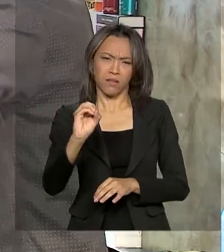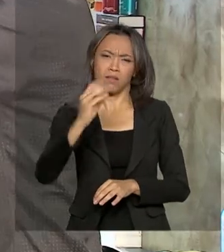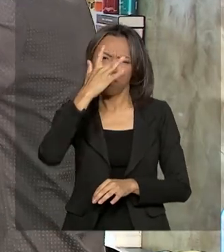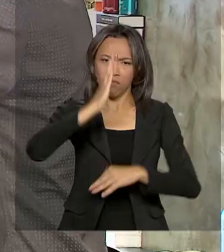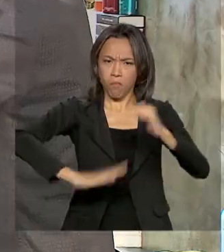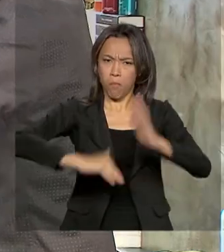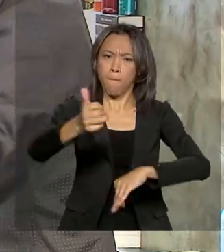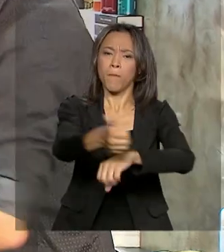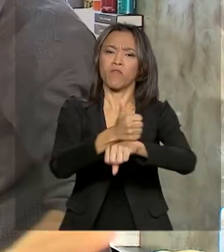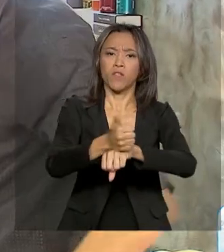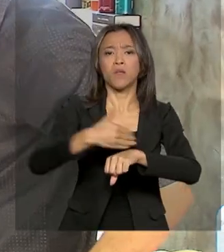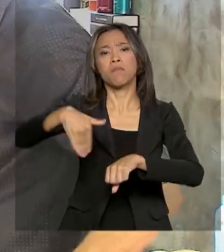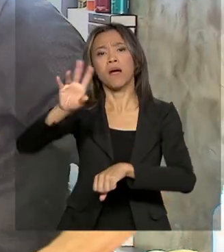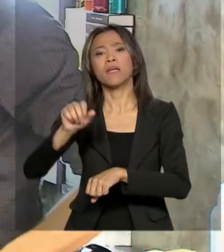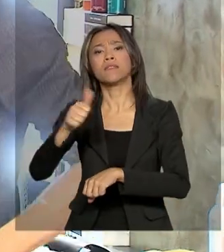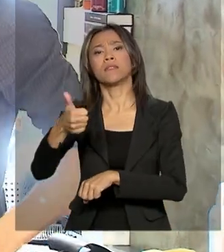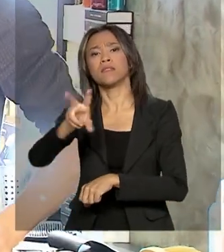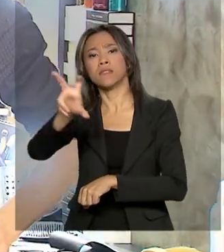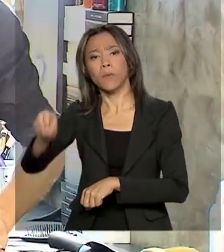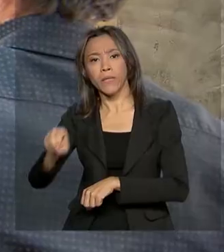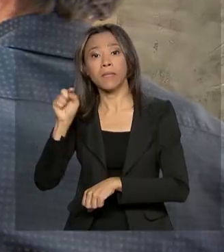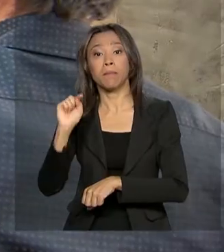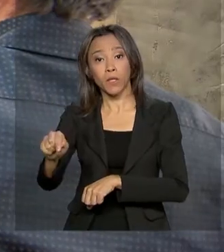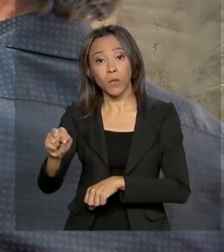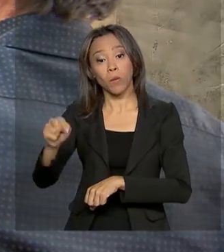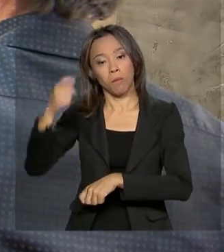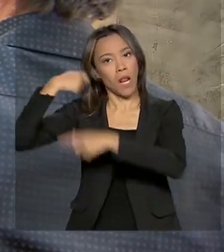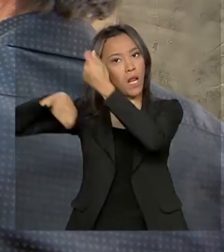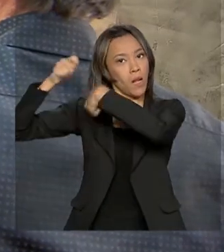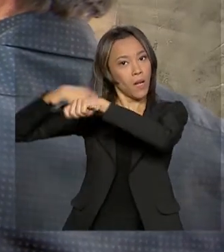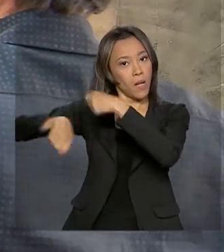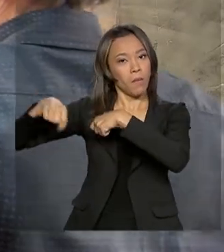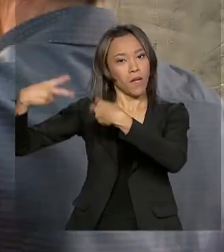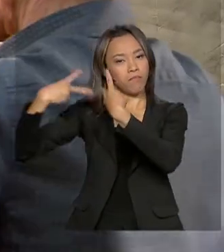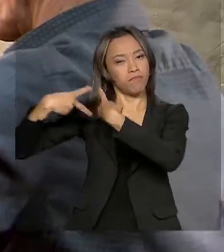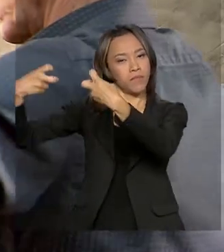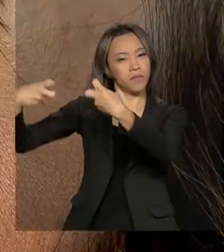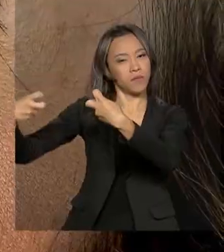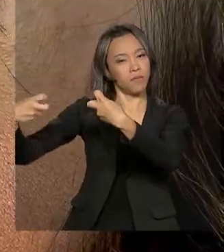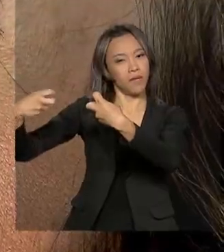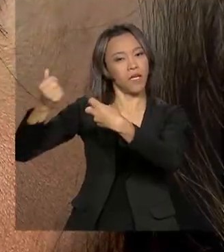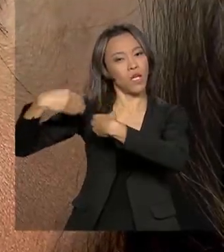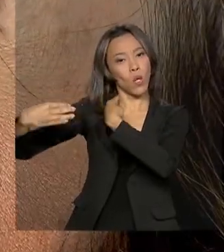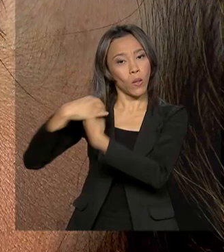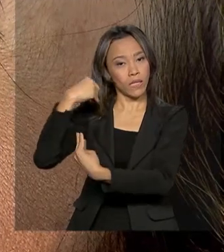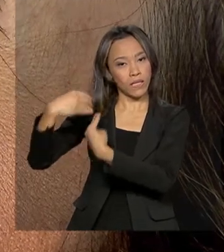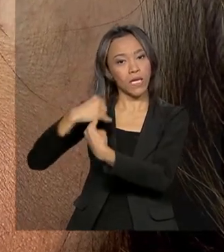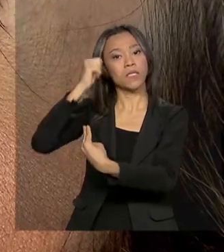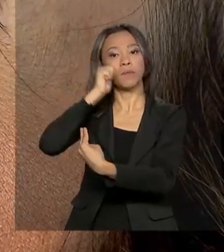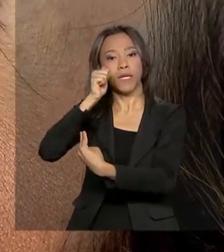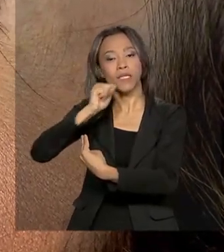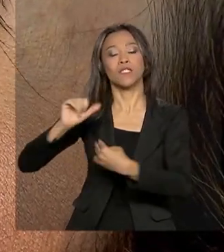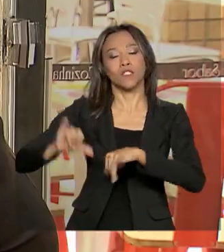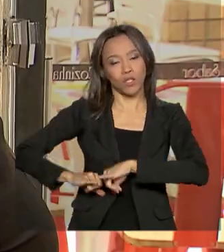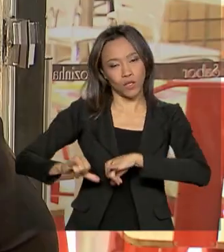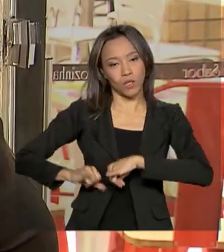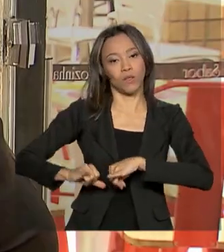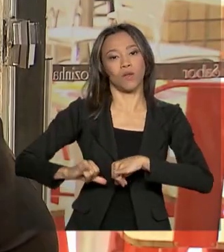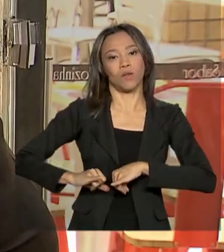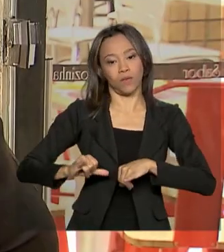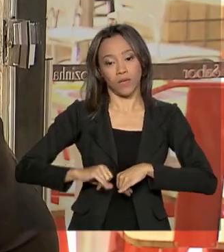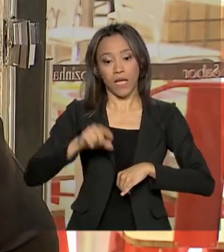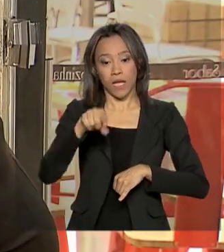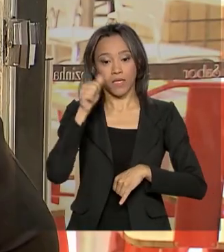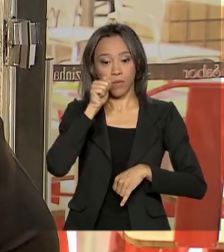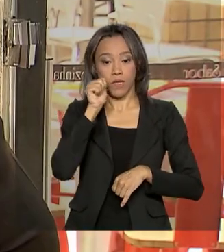mil profissionais de salões de beleza para identificar e orientar as mulheres que sofrem violência. Essa